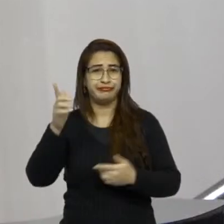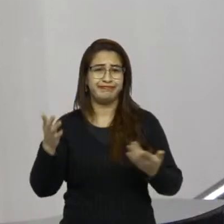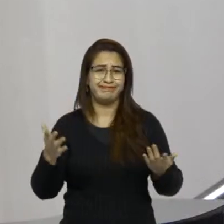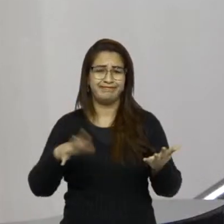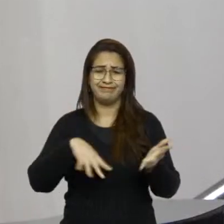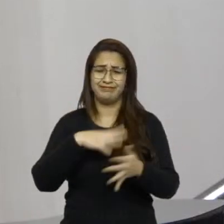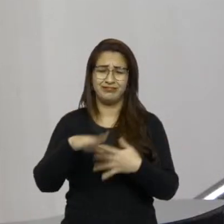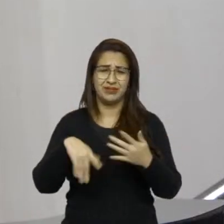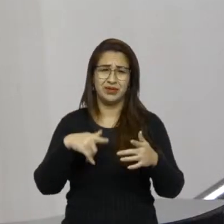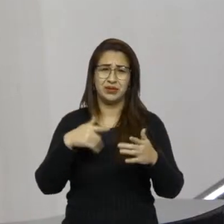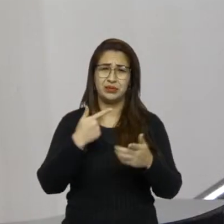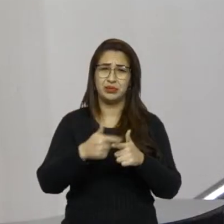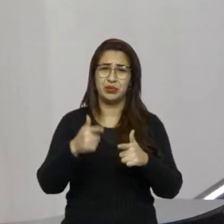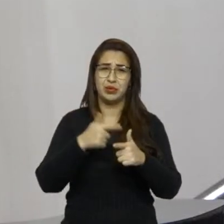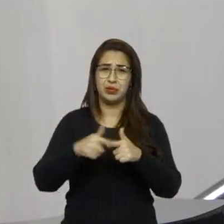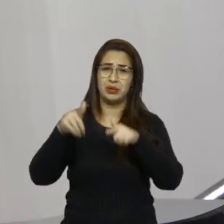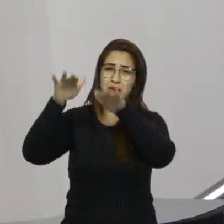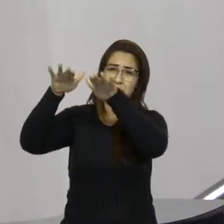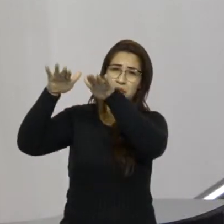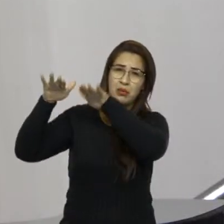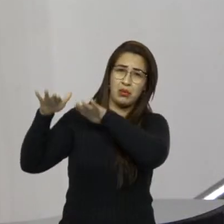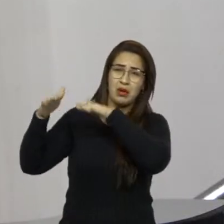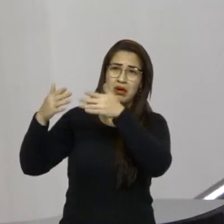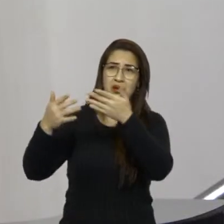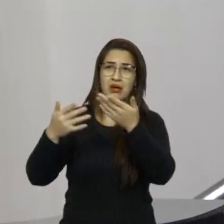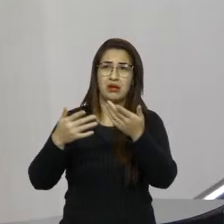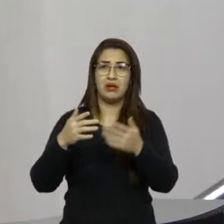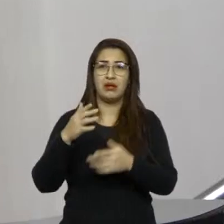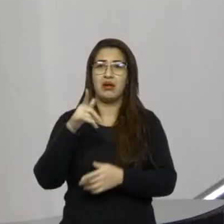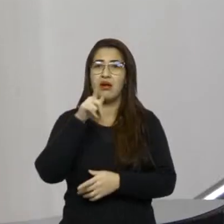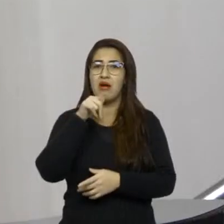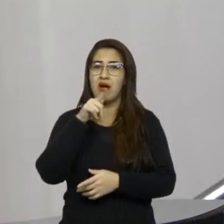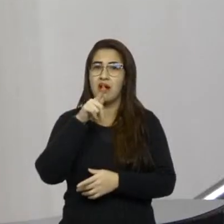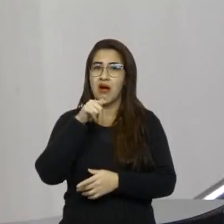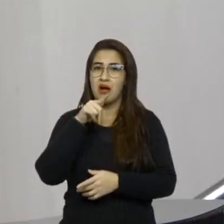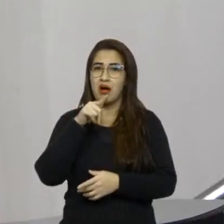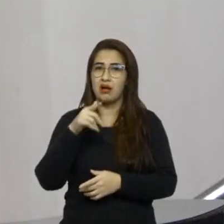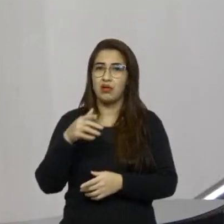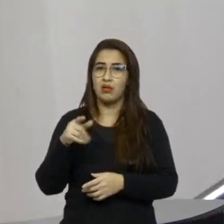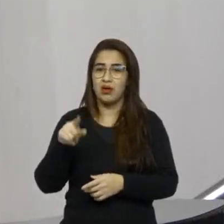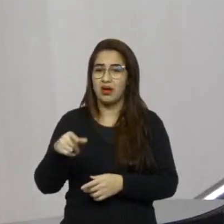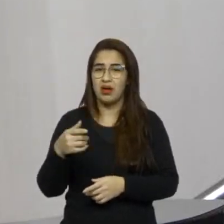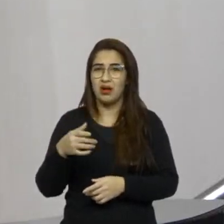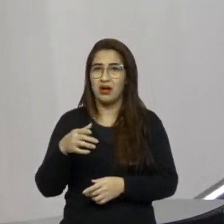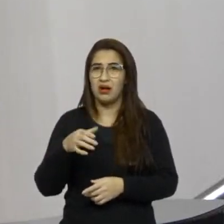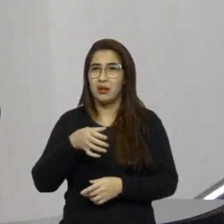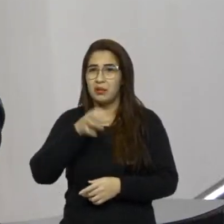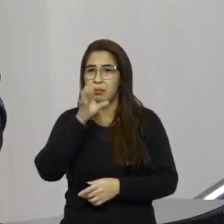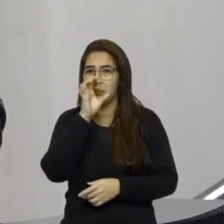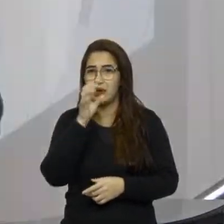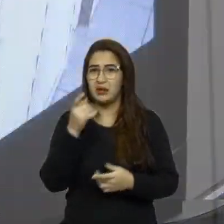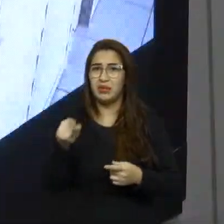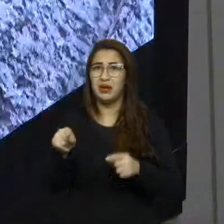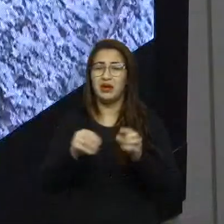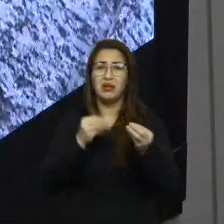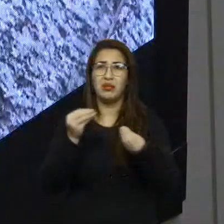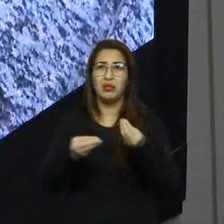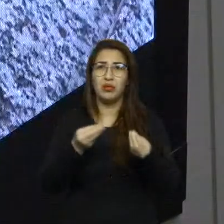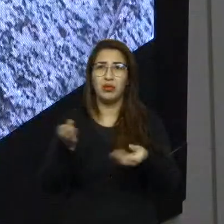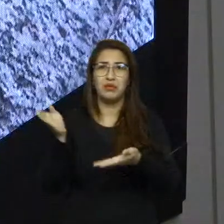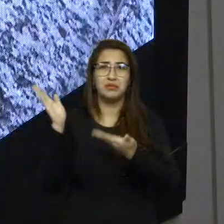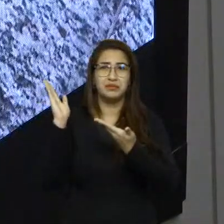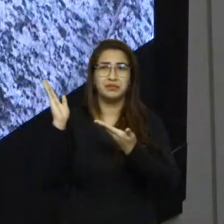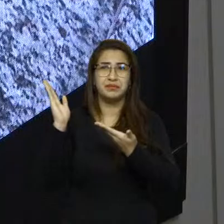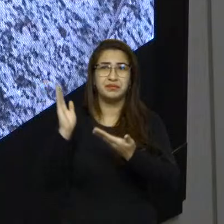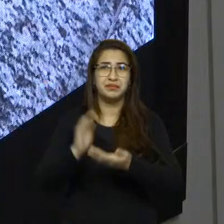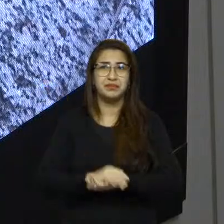Problemas no telhado, bebedouros, pisos, forros. Aliás, os bebedouros, nem as crianças nem podem usar. Olha aí a situação, os bebedouros interditados. Nem para tomar água nessa